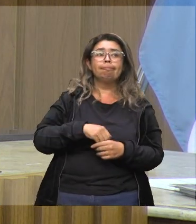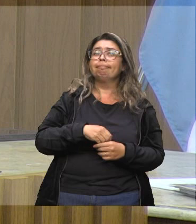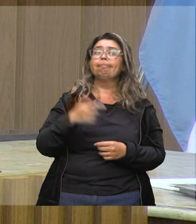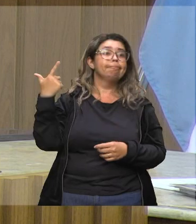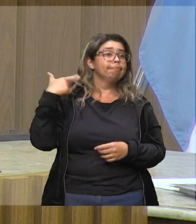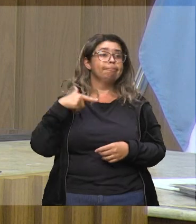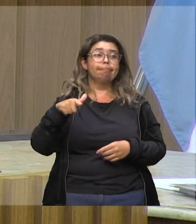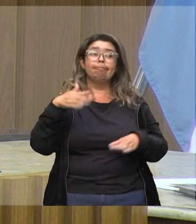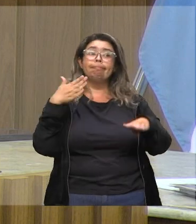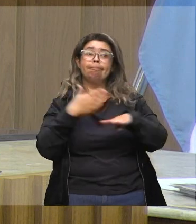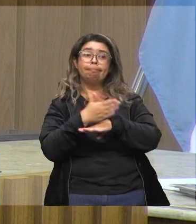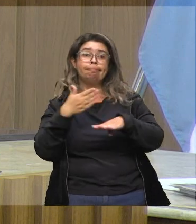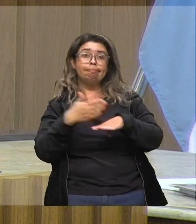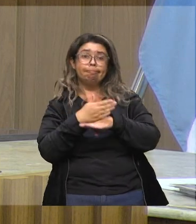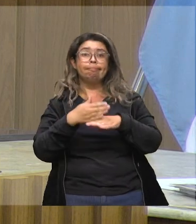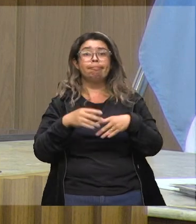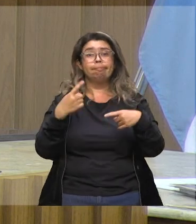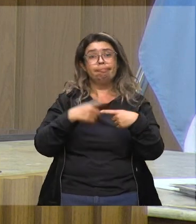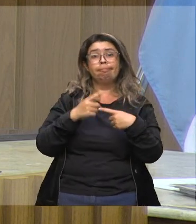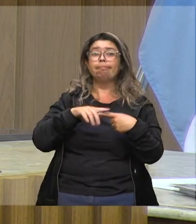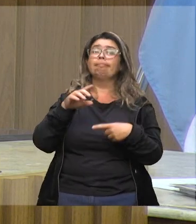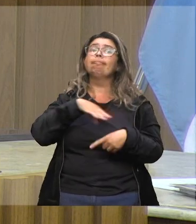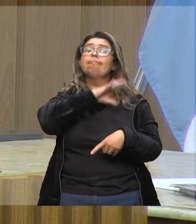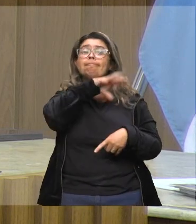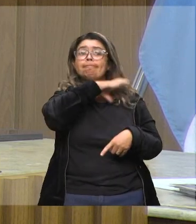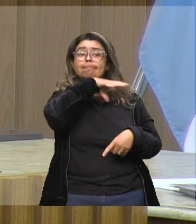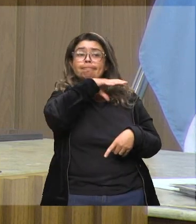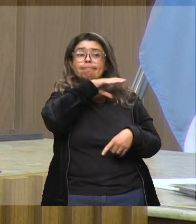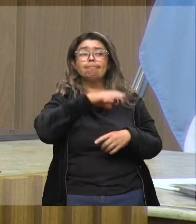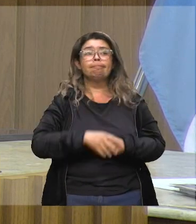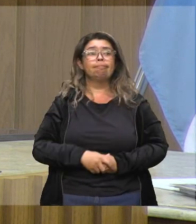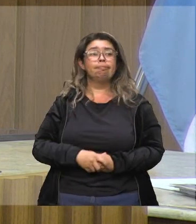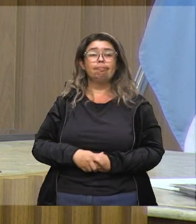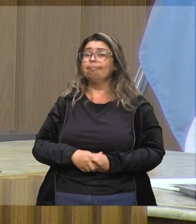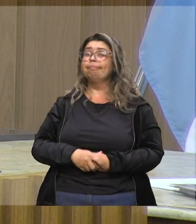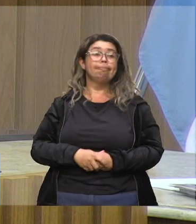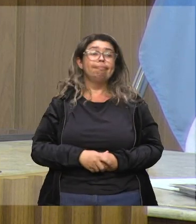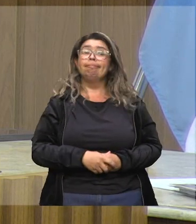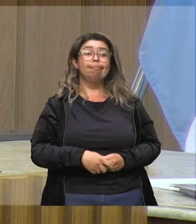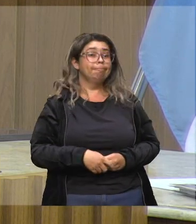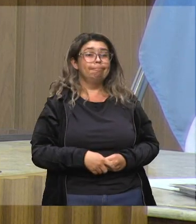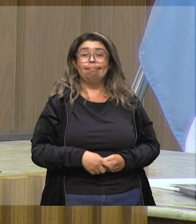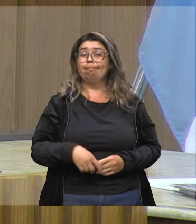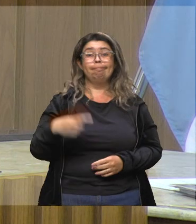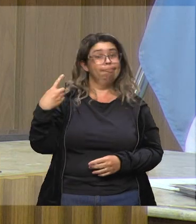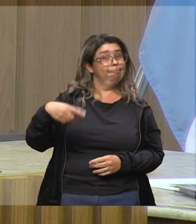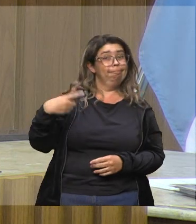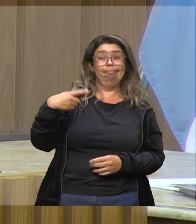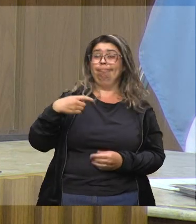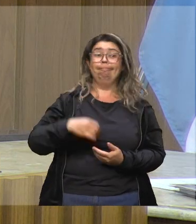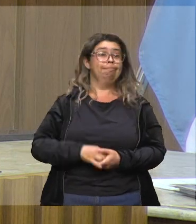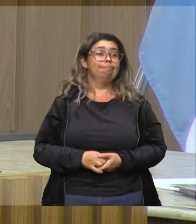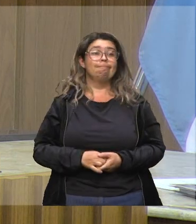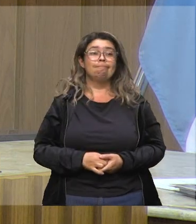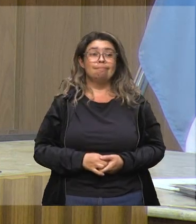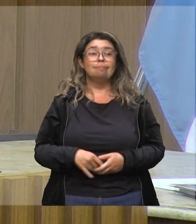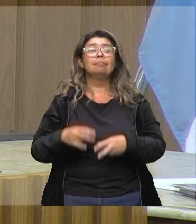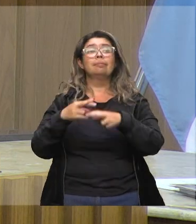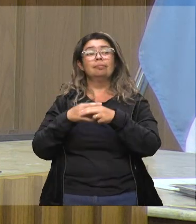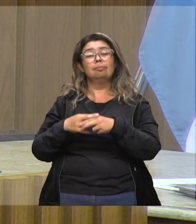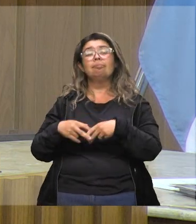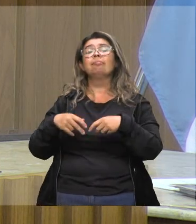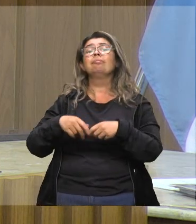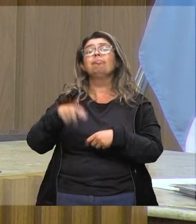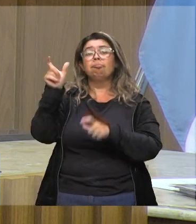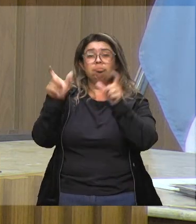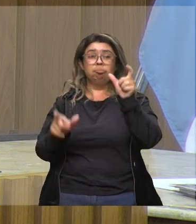com o seu animal na porta do parque. E ele não é o primeiro. Algumas pessoas já fizeram